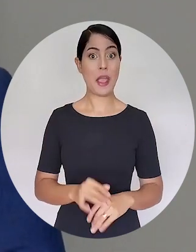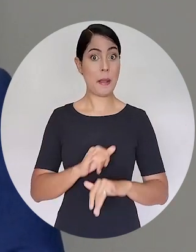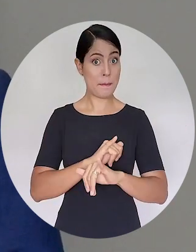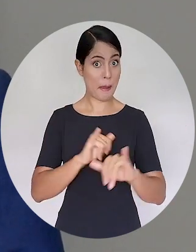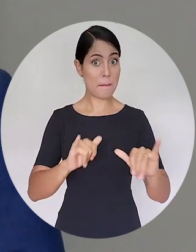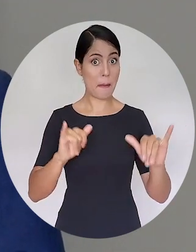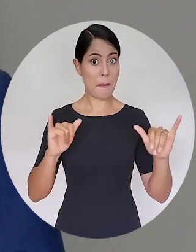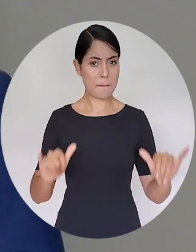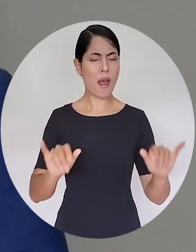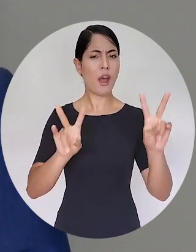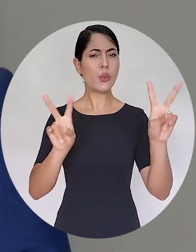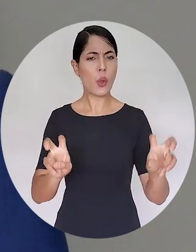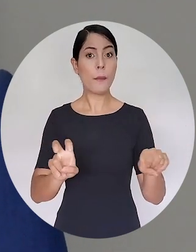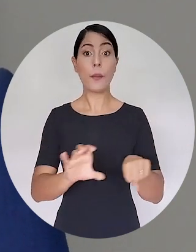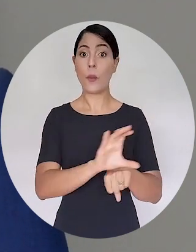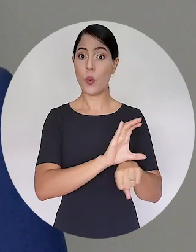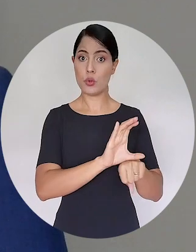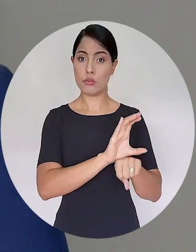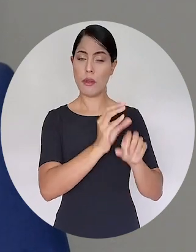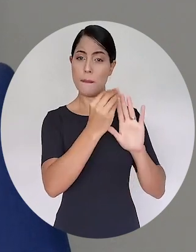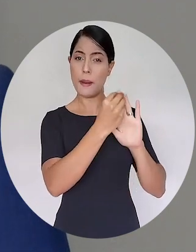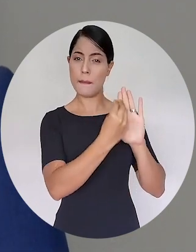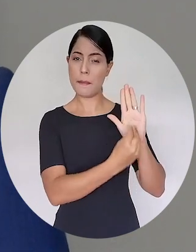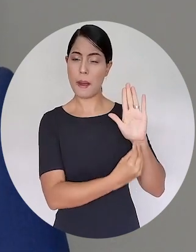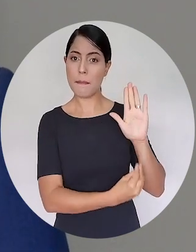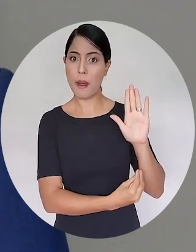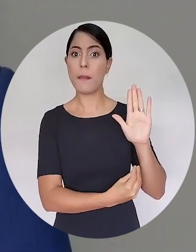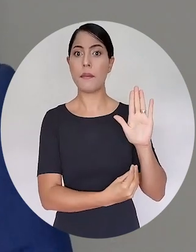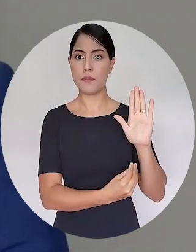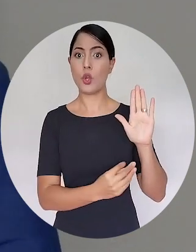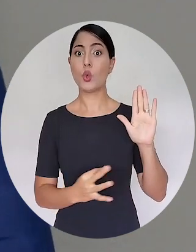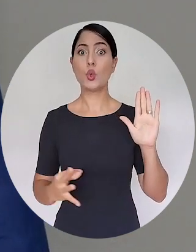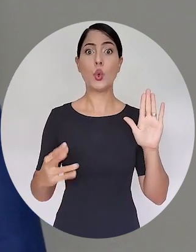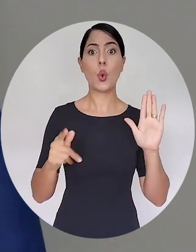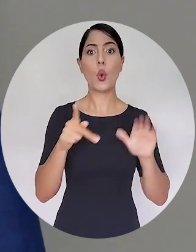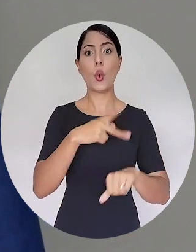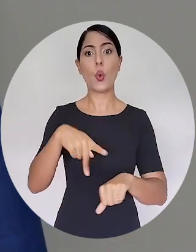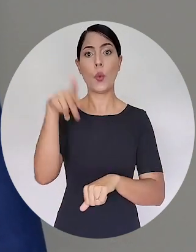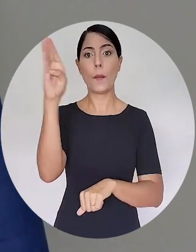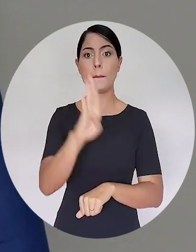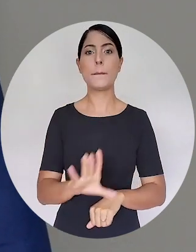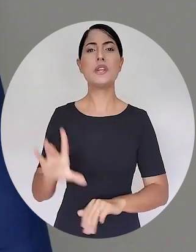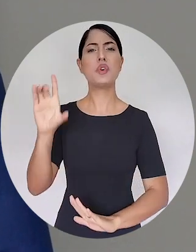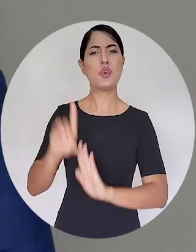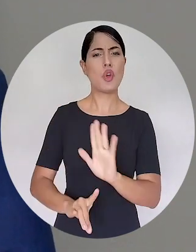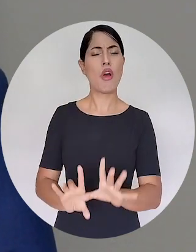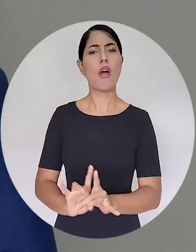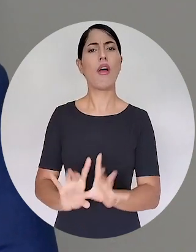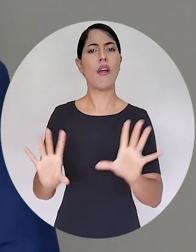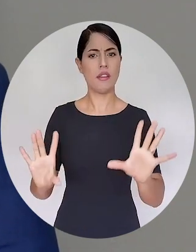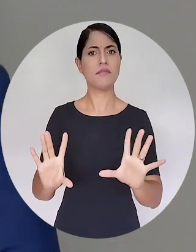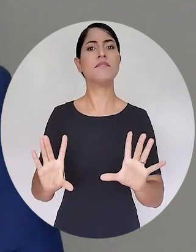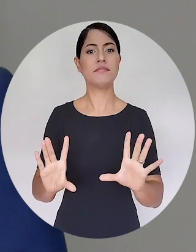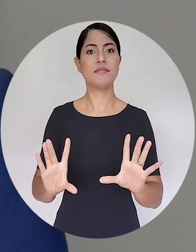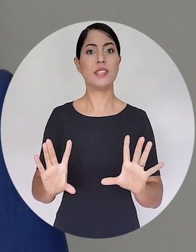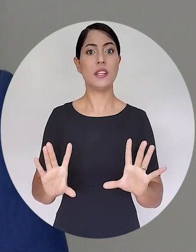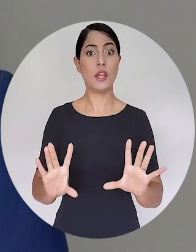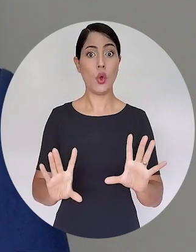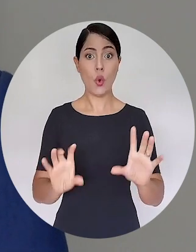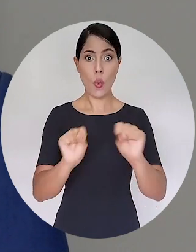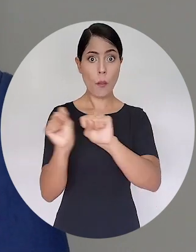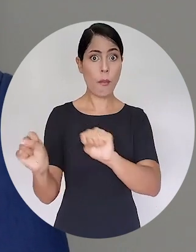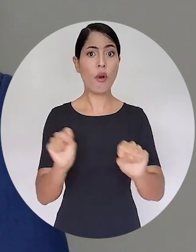publicação ressalta o papel das constituições brasileiras que instituíram e aperfeiçoaram o Estado democrático de direito, em que todo o